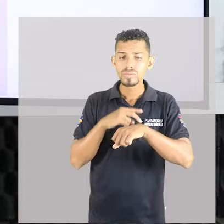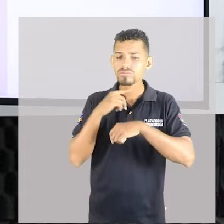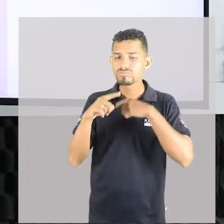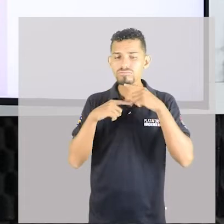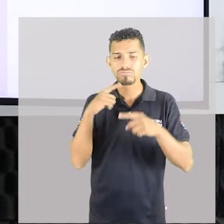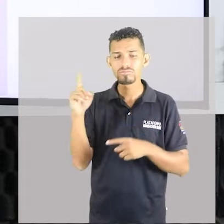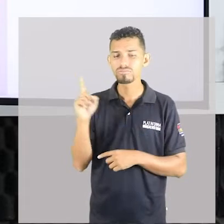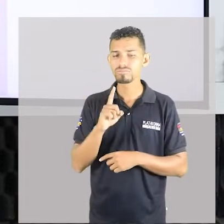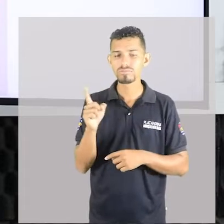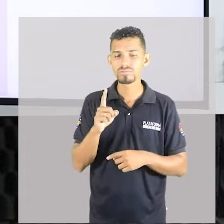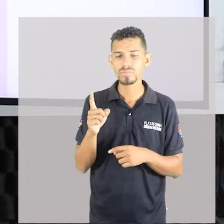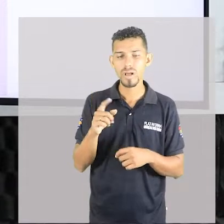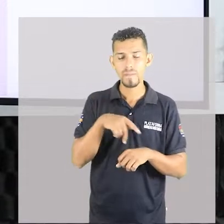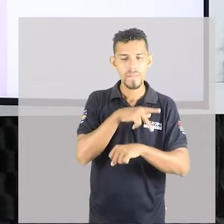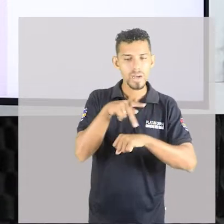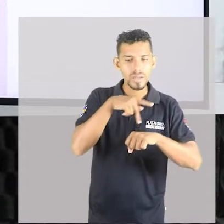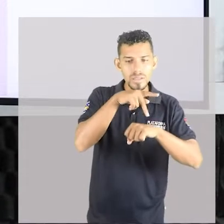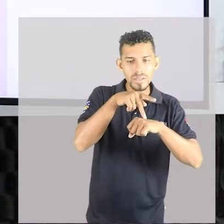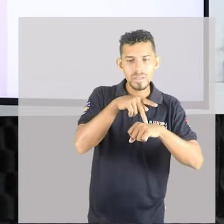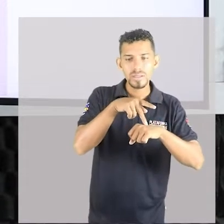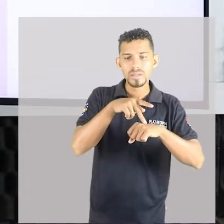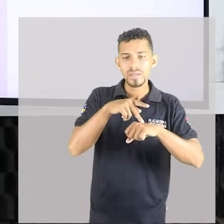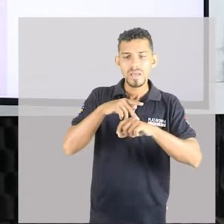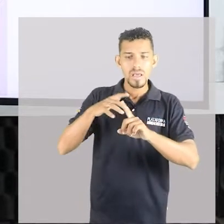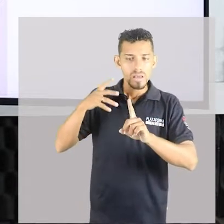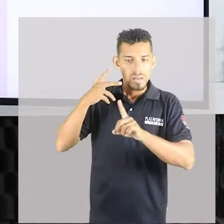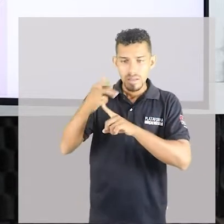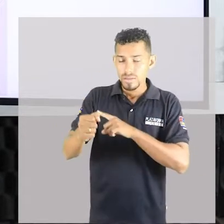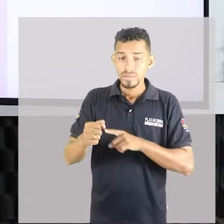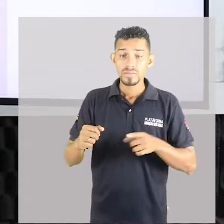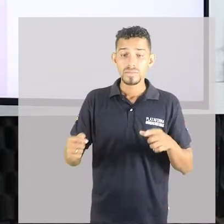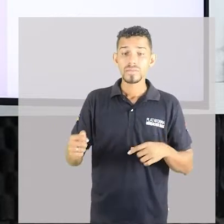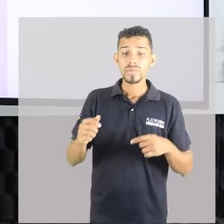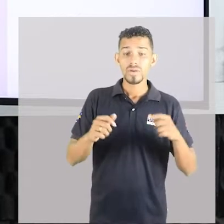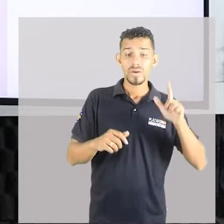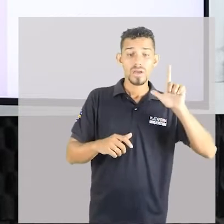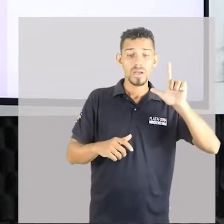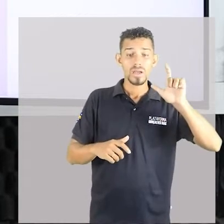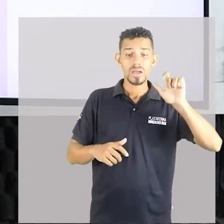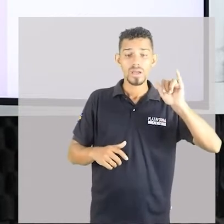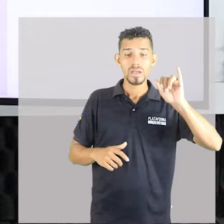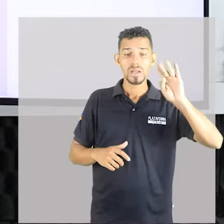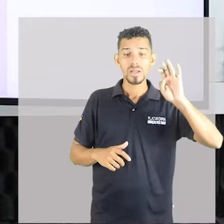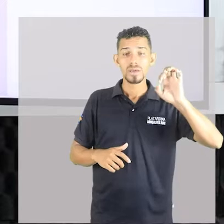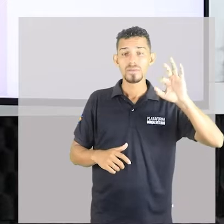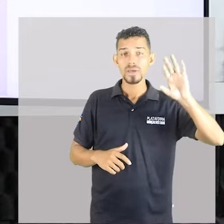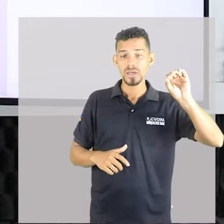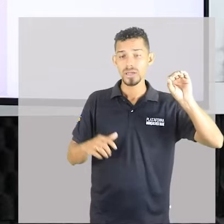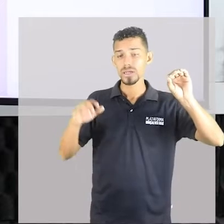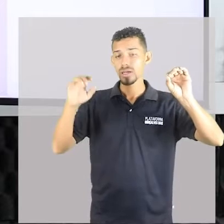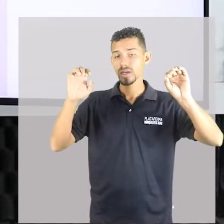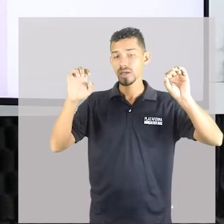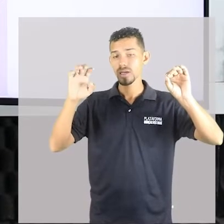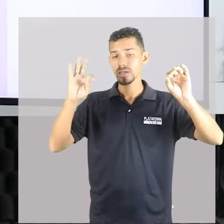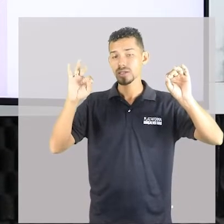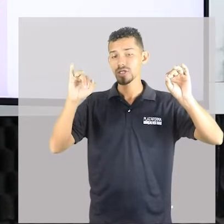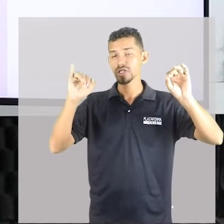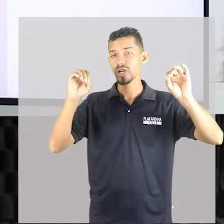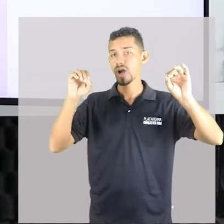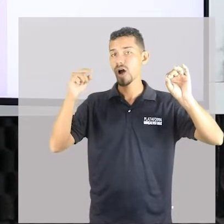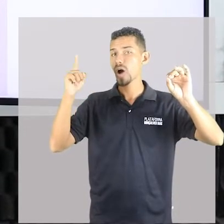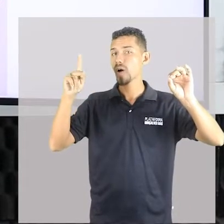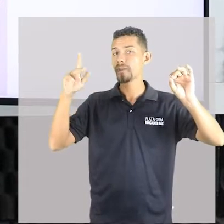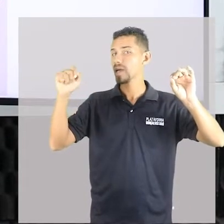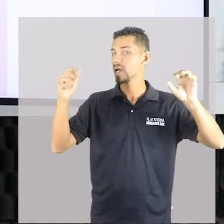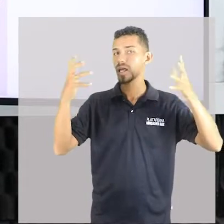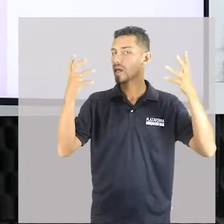né, países que foram atacados. Tanto a Libéria como a Etiópia, eles foram regiões que eles não